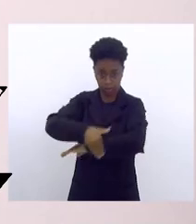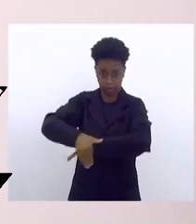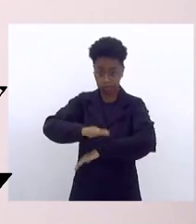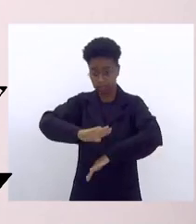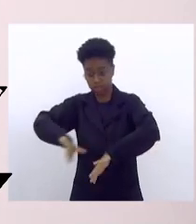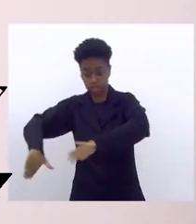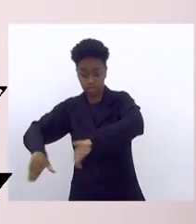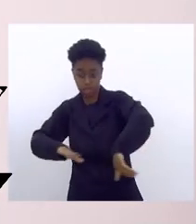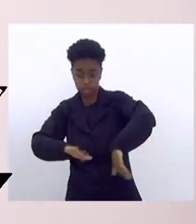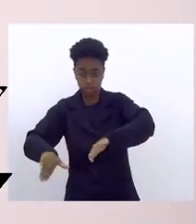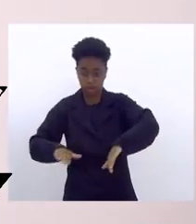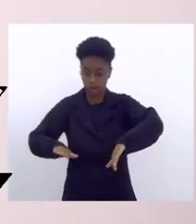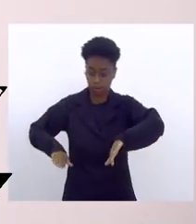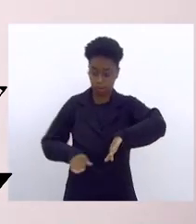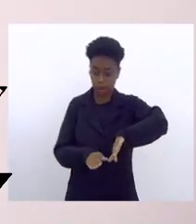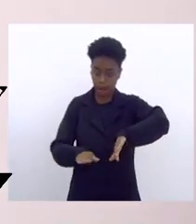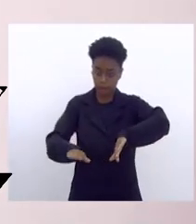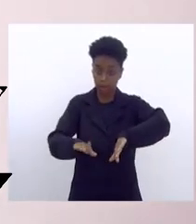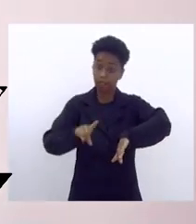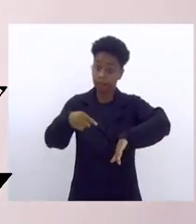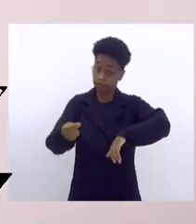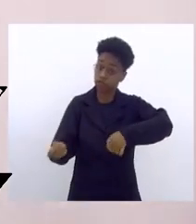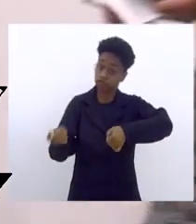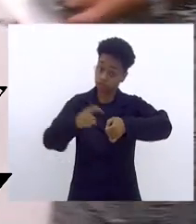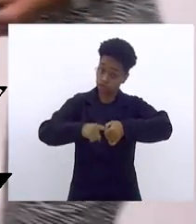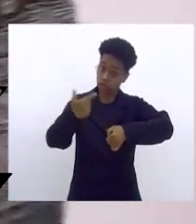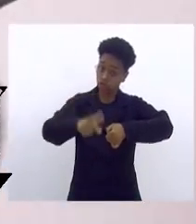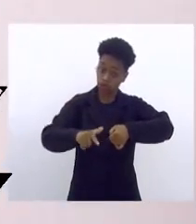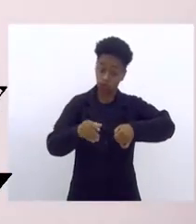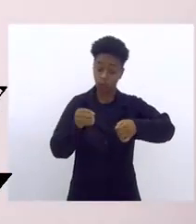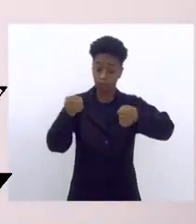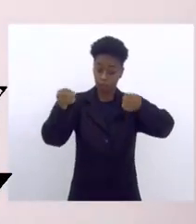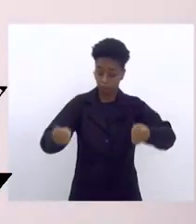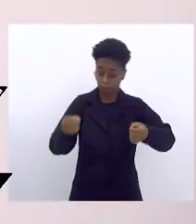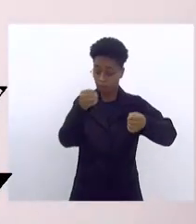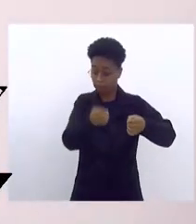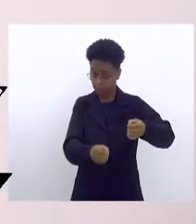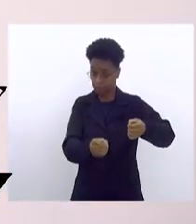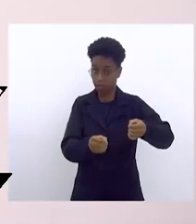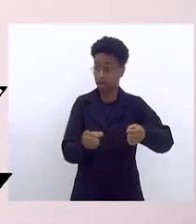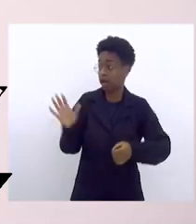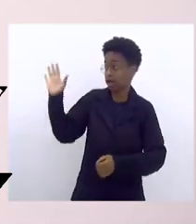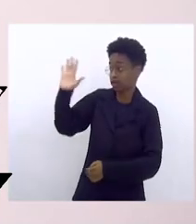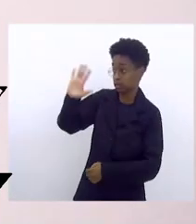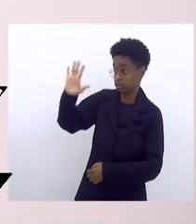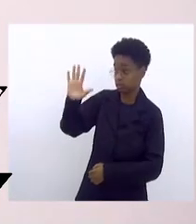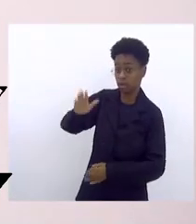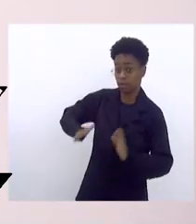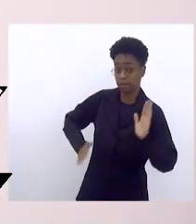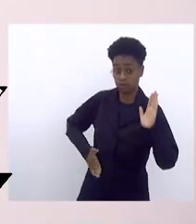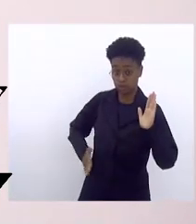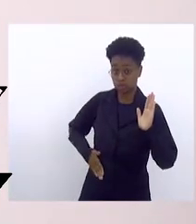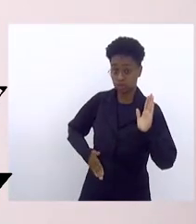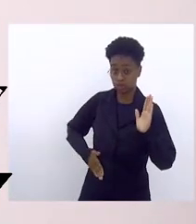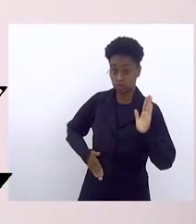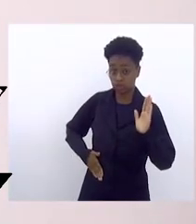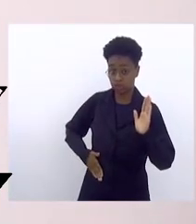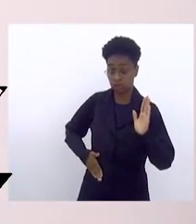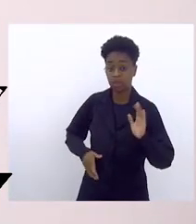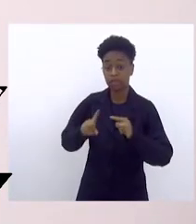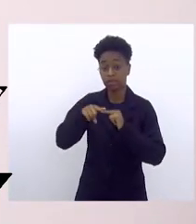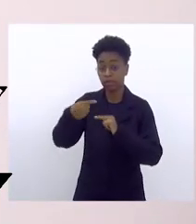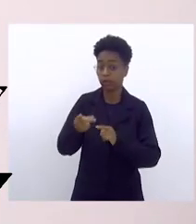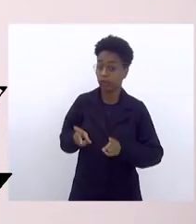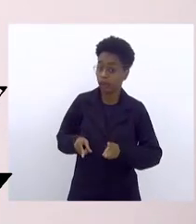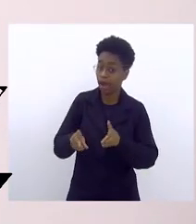passar com o carro recolocar a barricada acenar ao criminoso com o tchauzinho e seguir o seu caminho até a